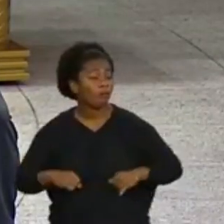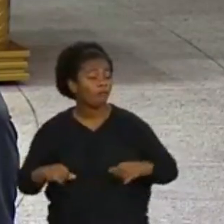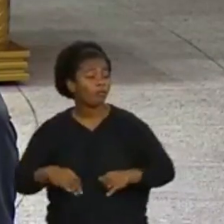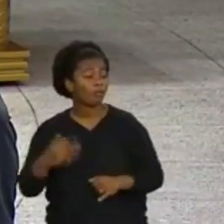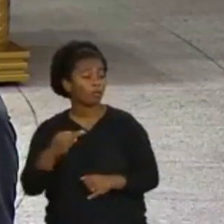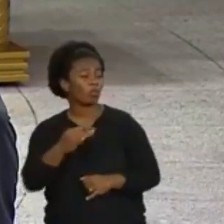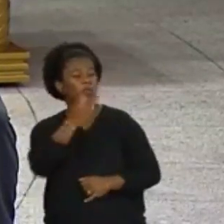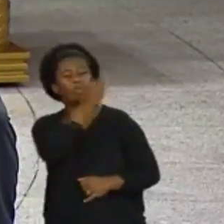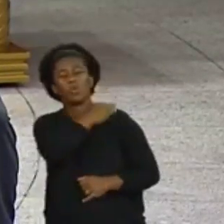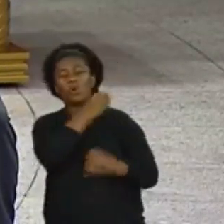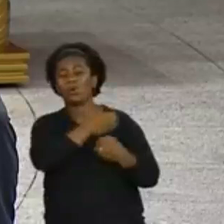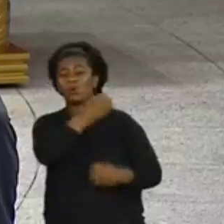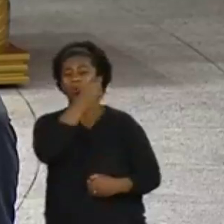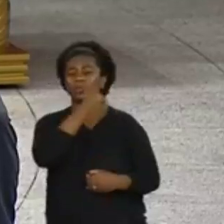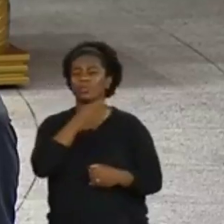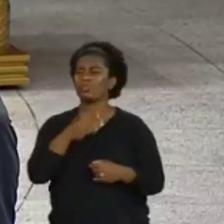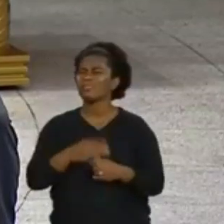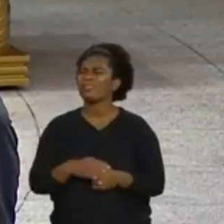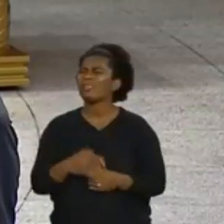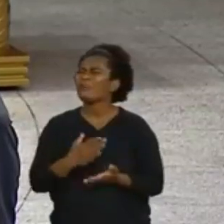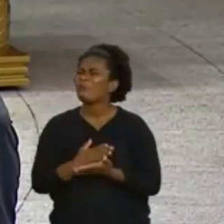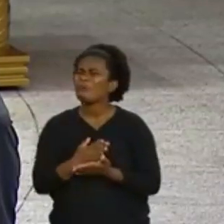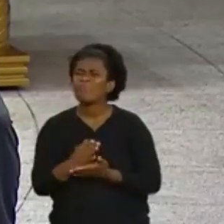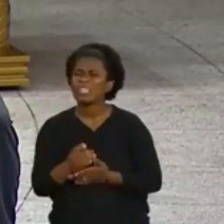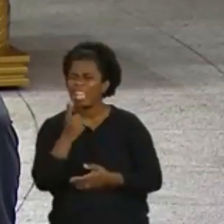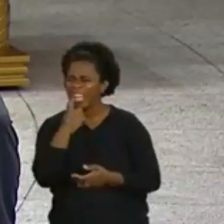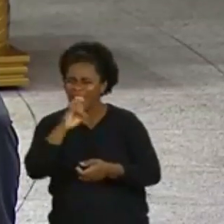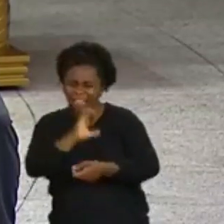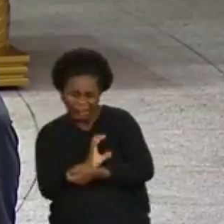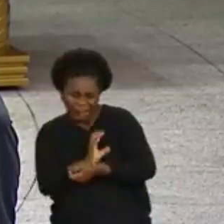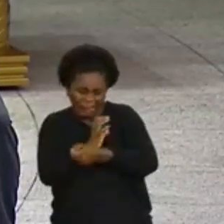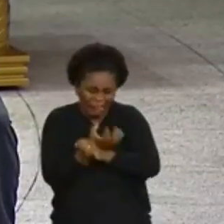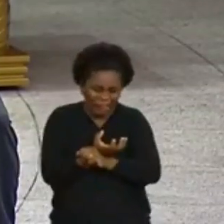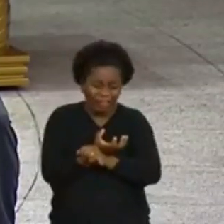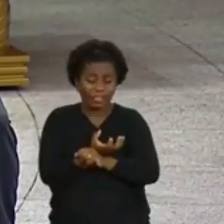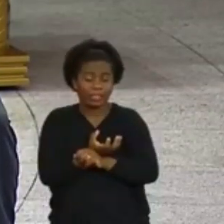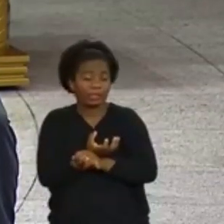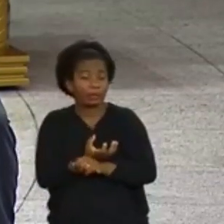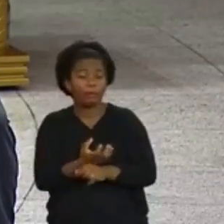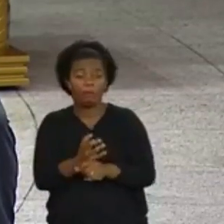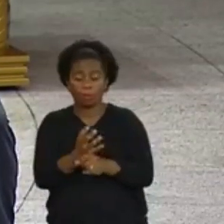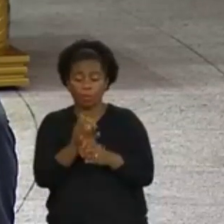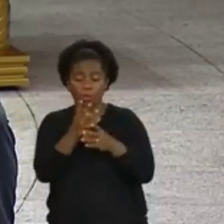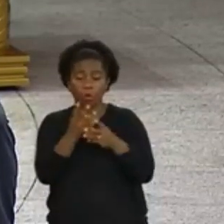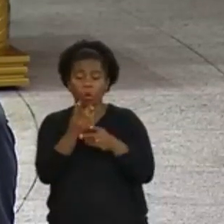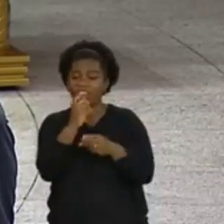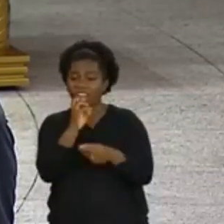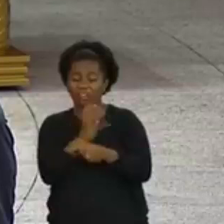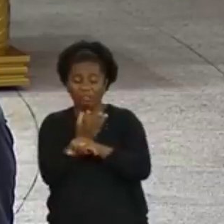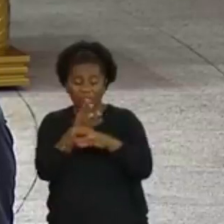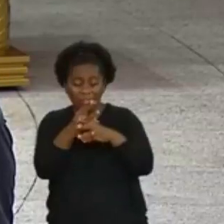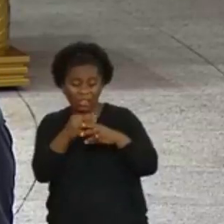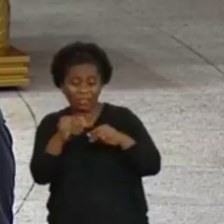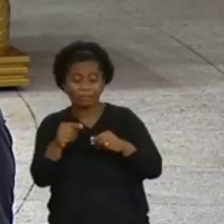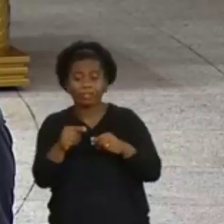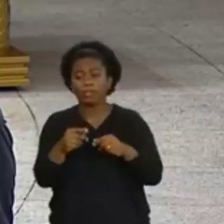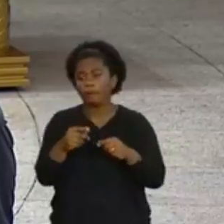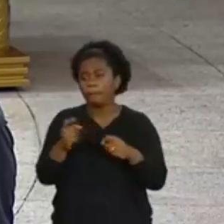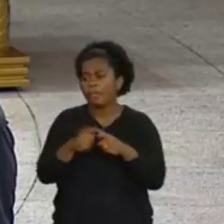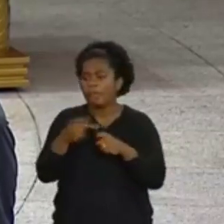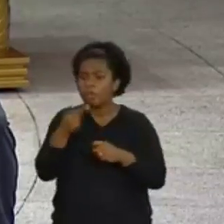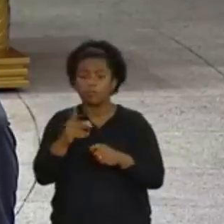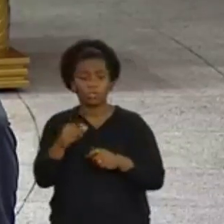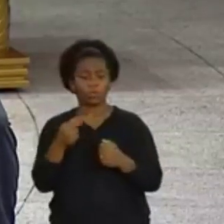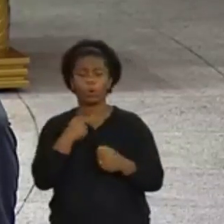Aí começou a dar desvio, artrose, aquela escariose. E o médico falou que não era para me fazer faxina, nem varrer